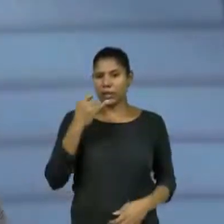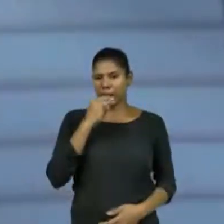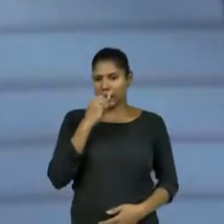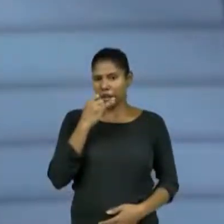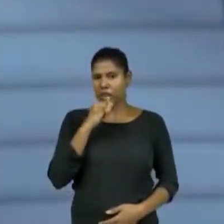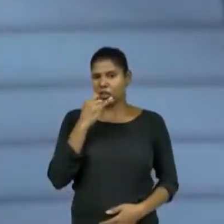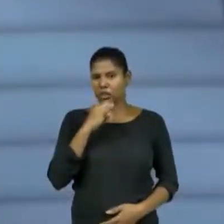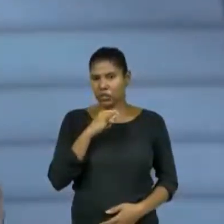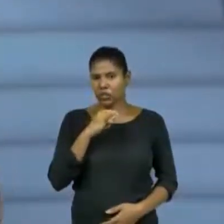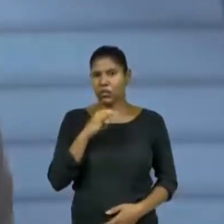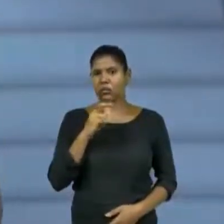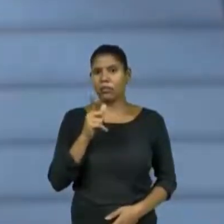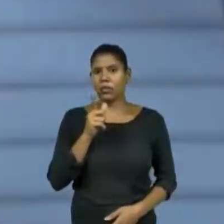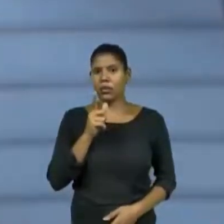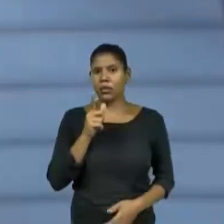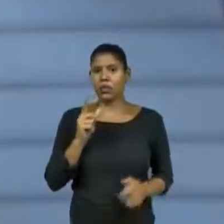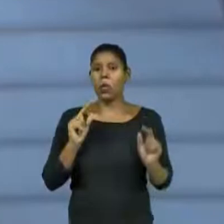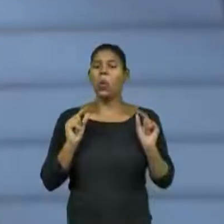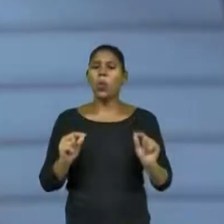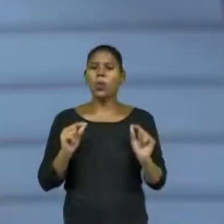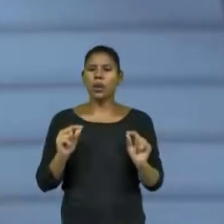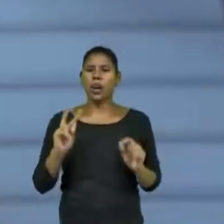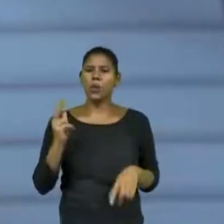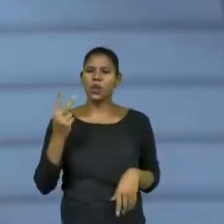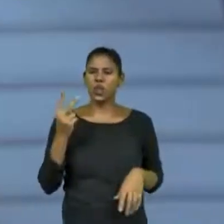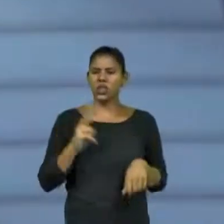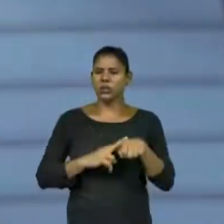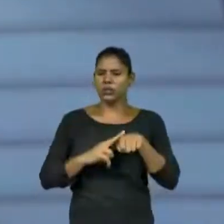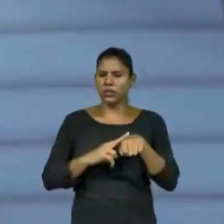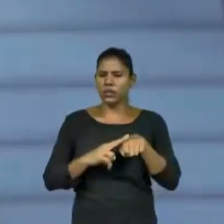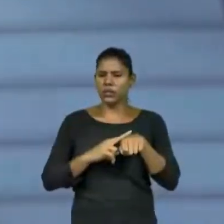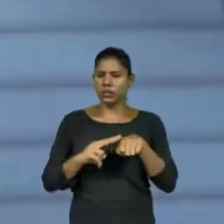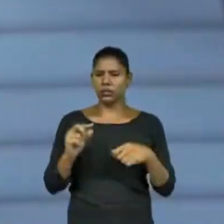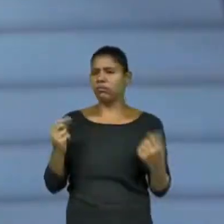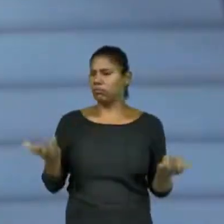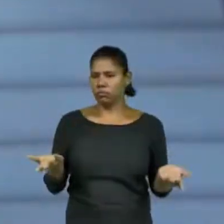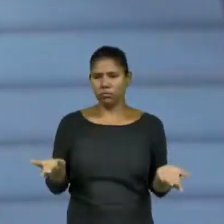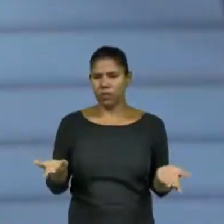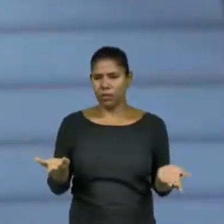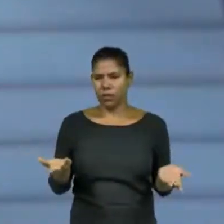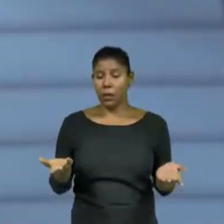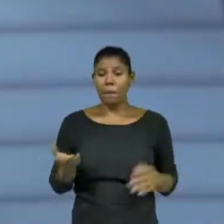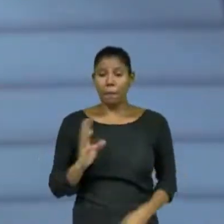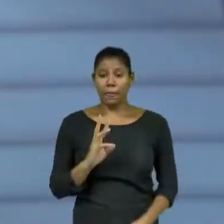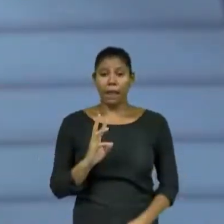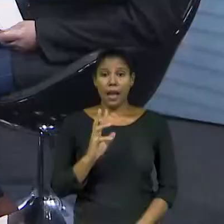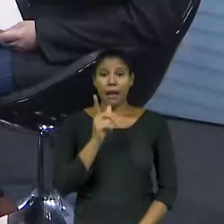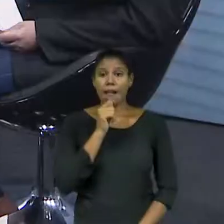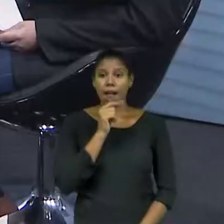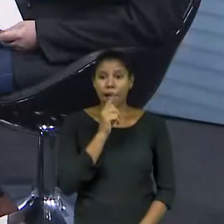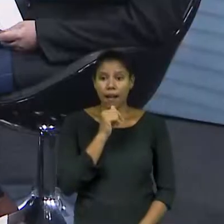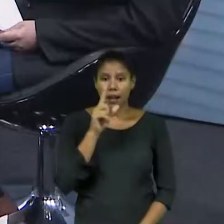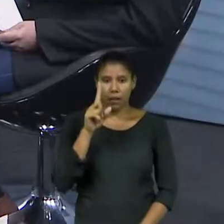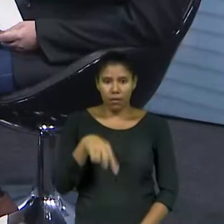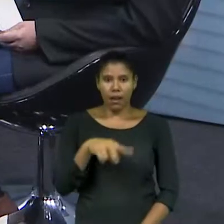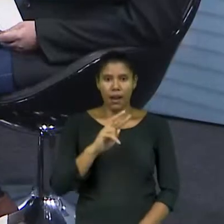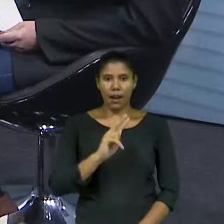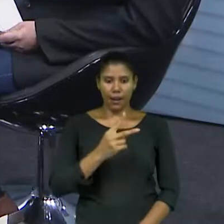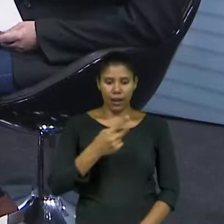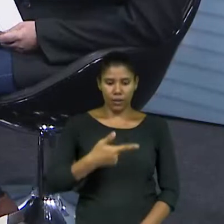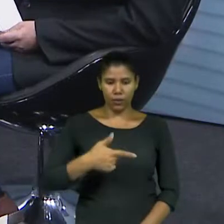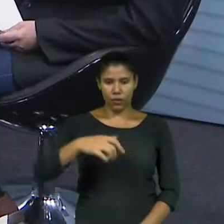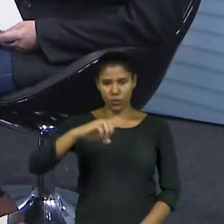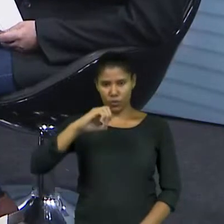transformar a água. Sim. O que é o hidrogênio verde? Né? Bom, a água é H2O, né? Exatamente. É 2 moléculas de hidrogênio por 1 de oxigênio. Pronto.